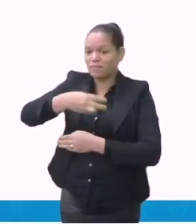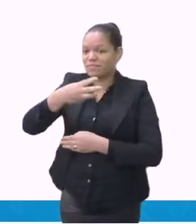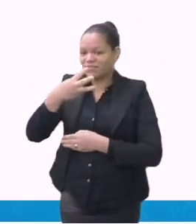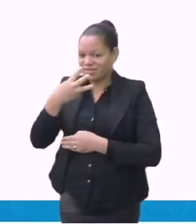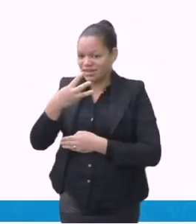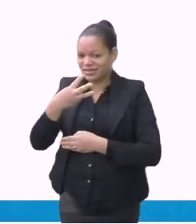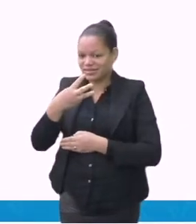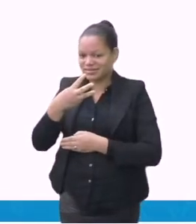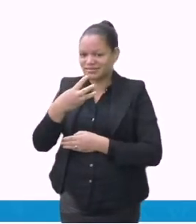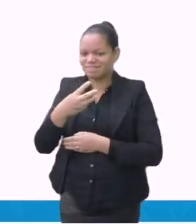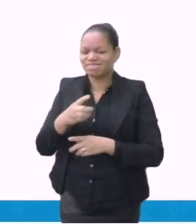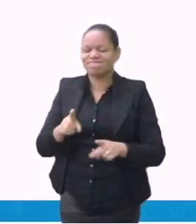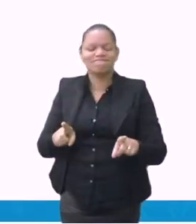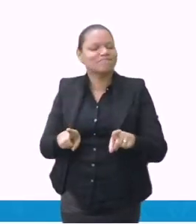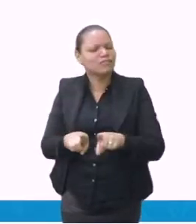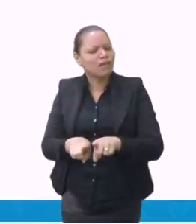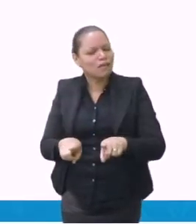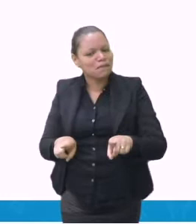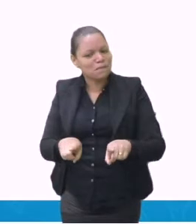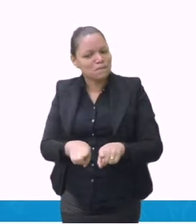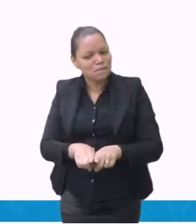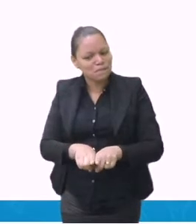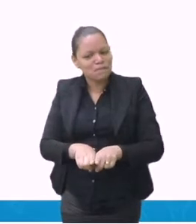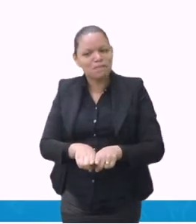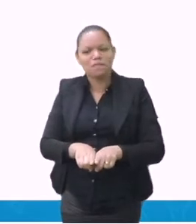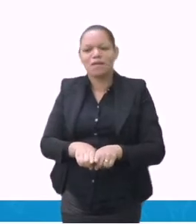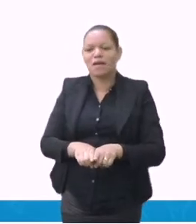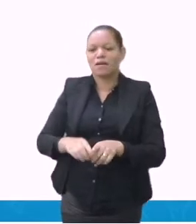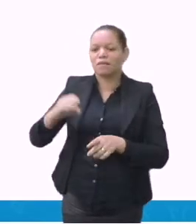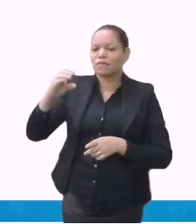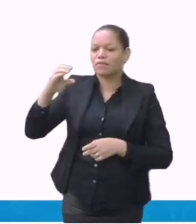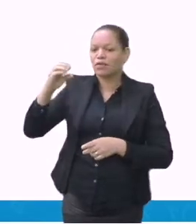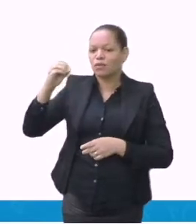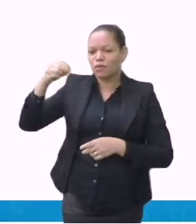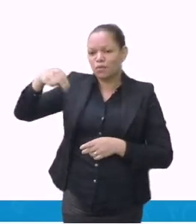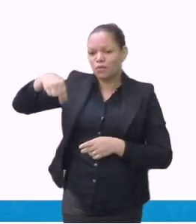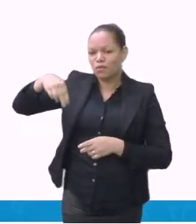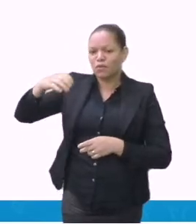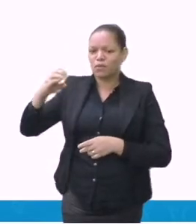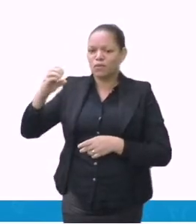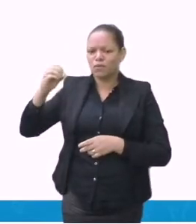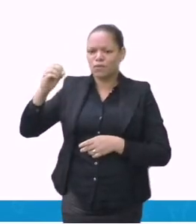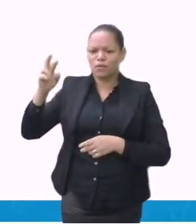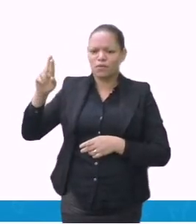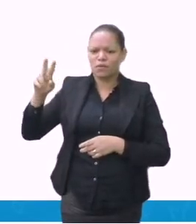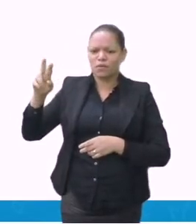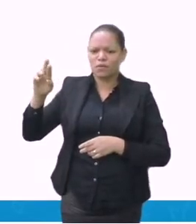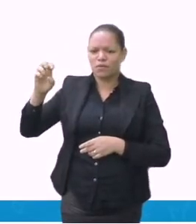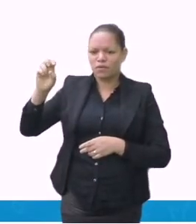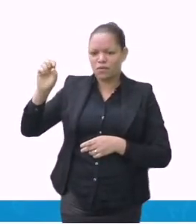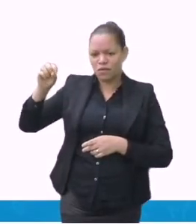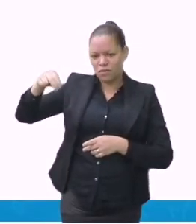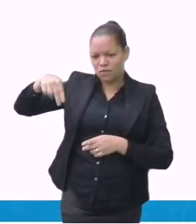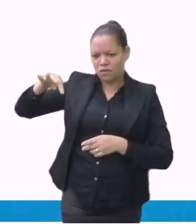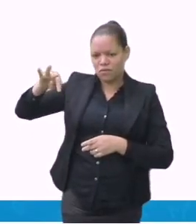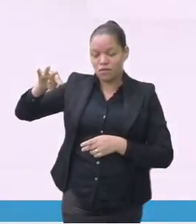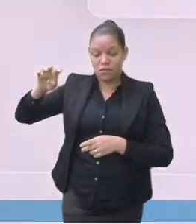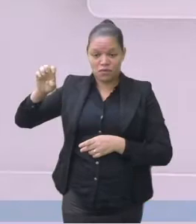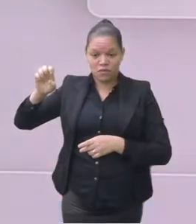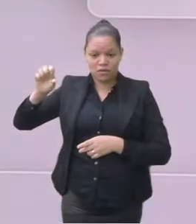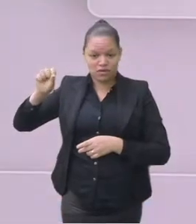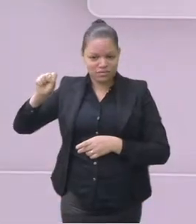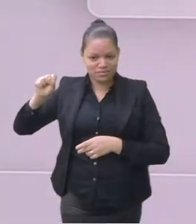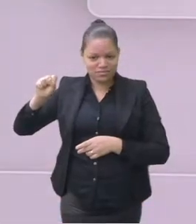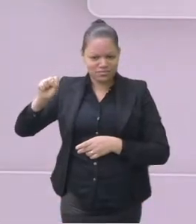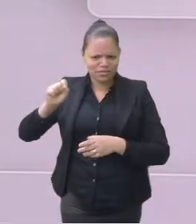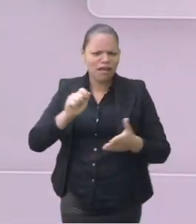Concorrente. Então, passou uma rua sobre a outra, nós vamos chamá-la de concorrentes, ok? Anotaram aí? Corrigiram